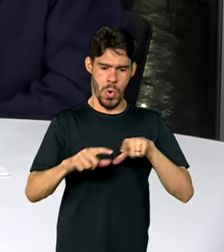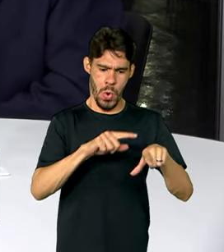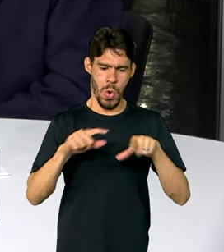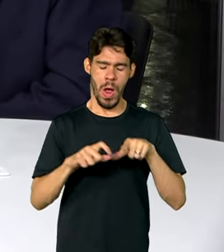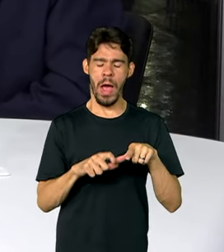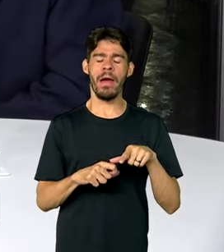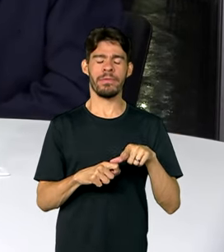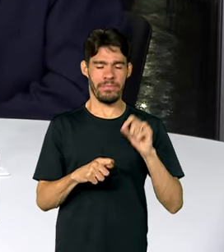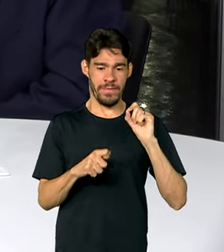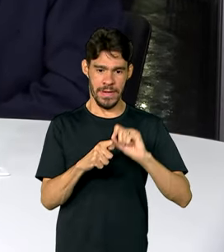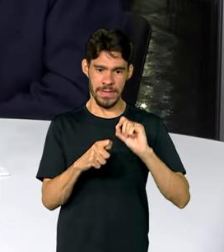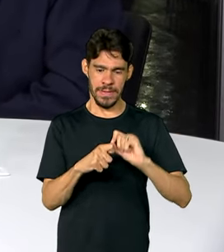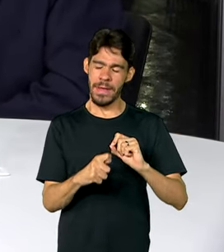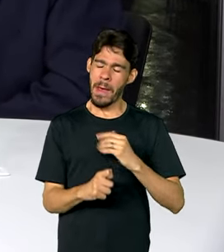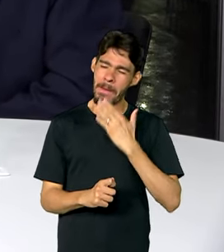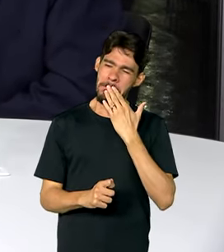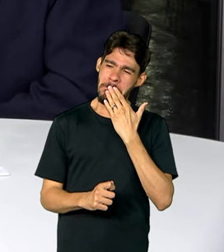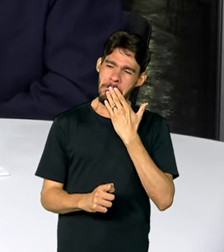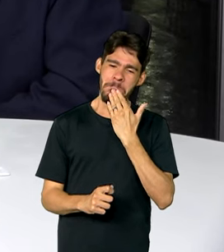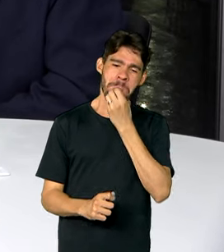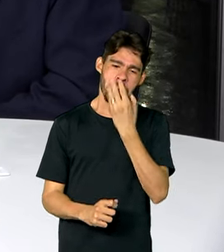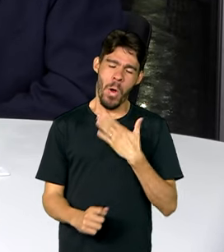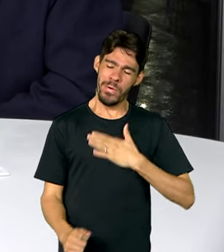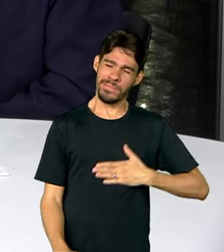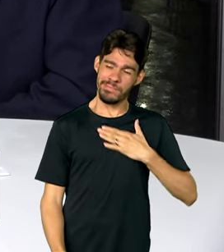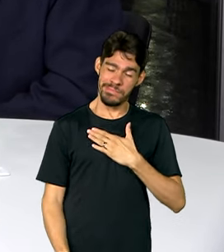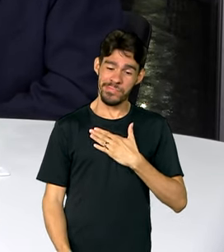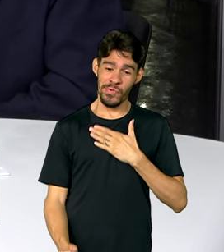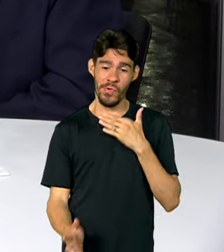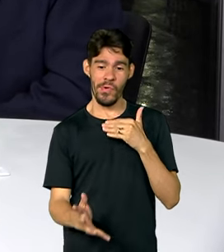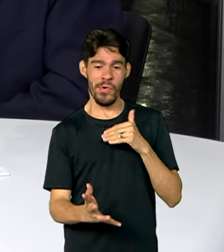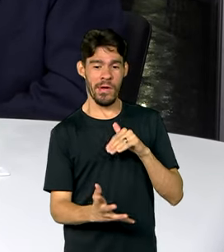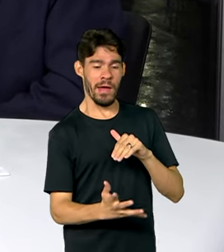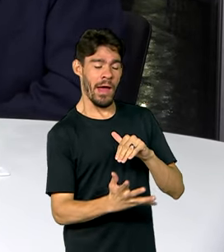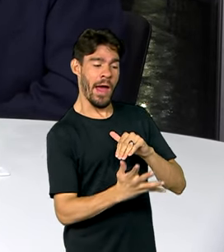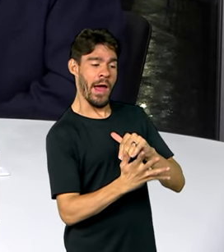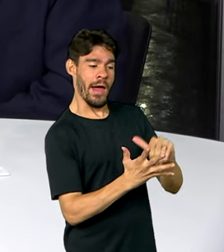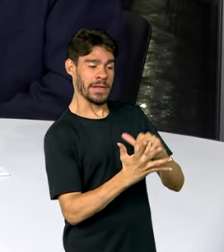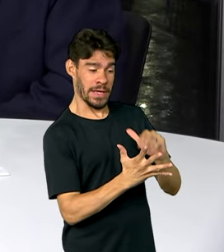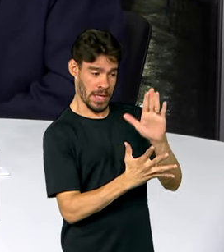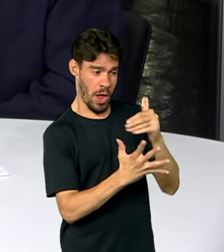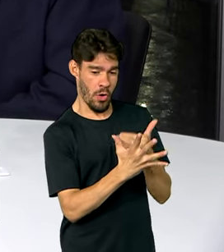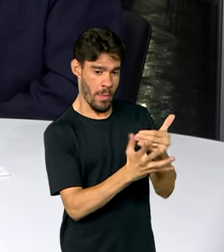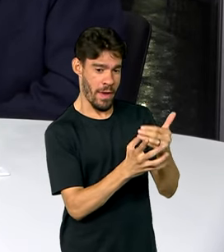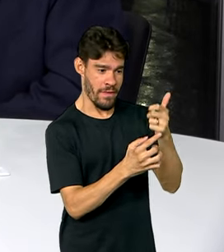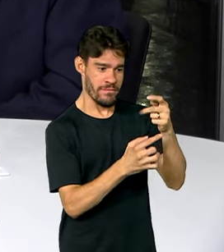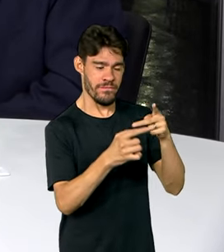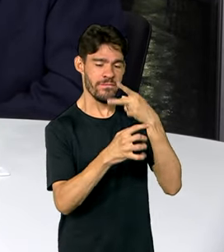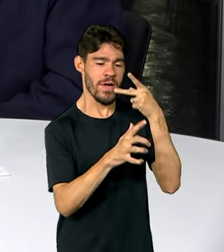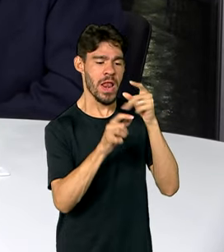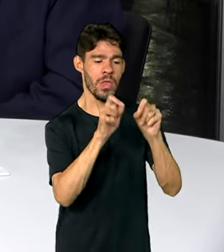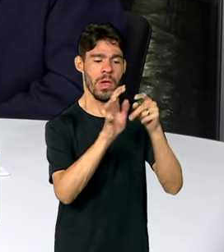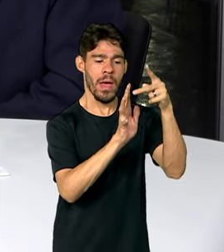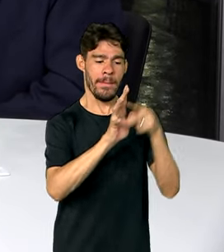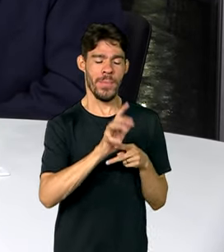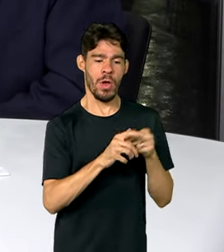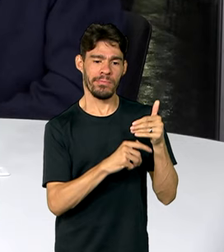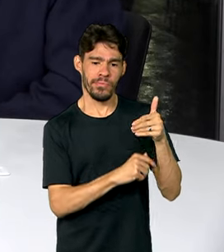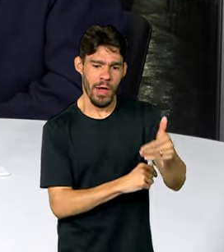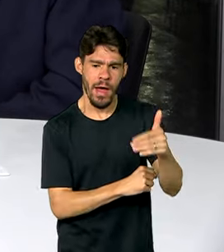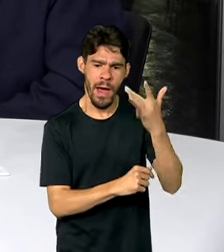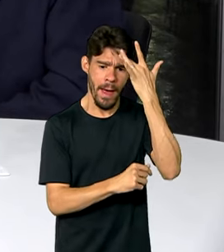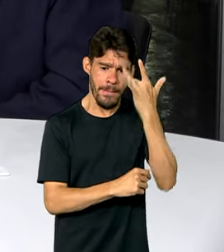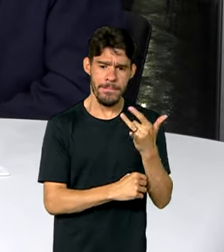vem fazendo. Que bom que o senhor gostou. Secretário, vamos começar falando da programação, então, aqui para os próximos dias. Amanhã a gente vai